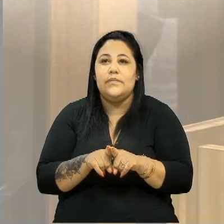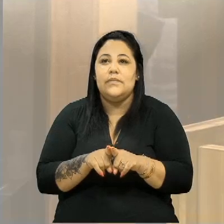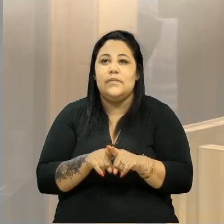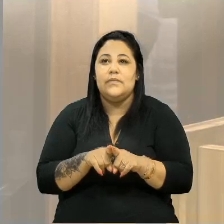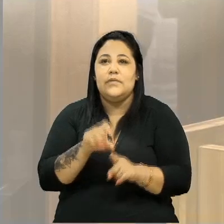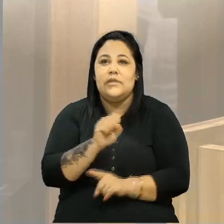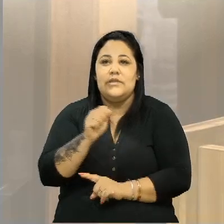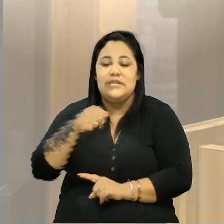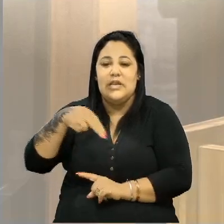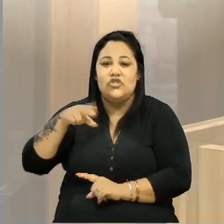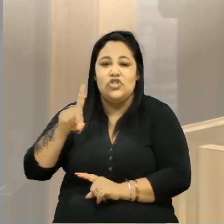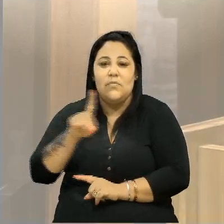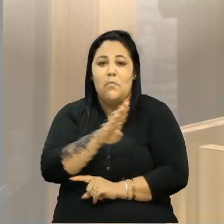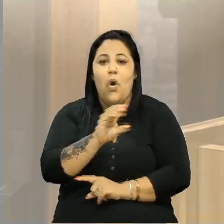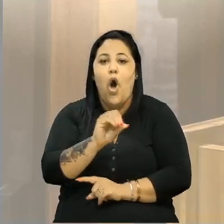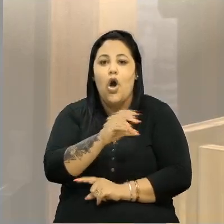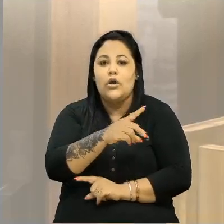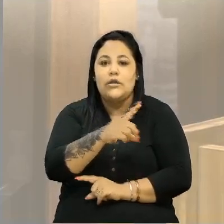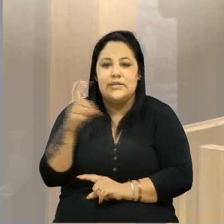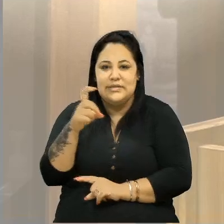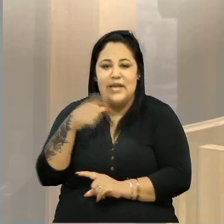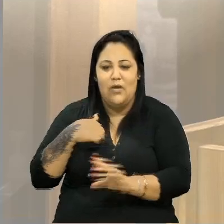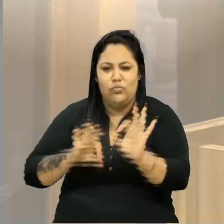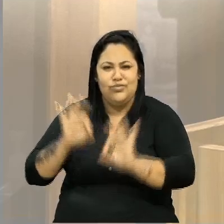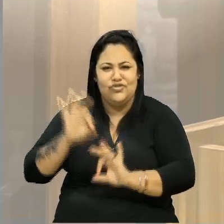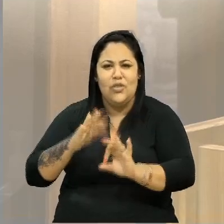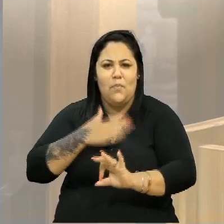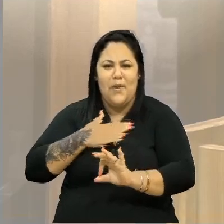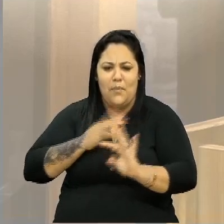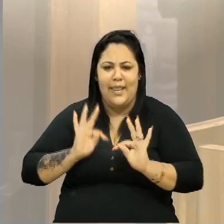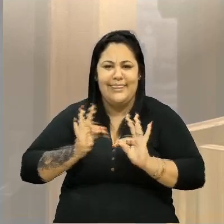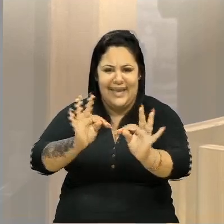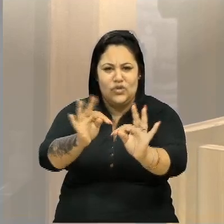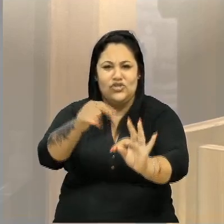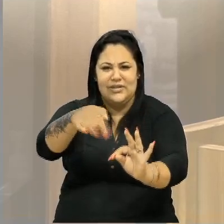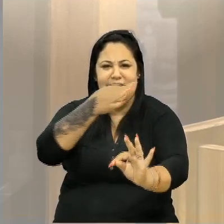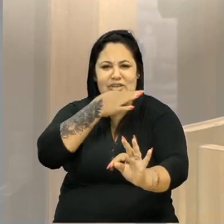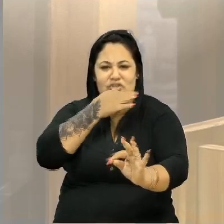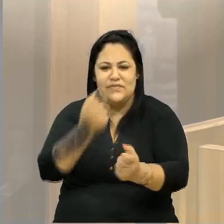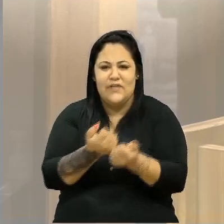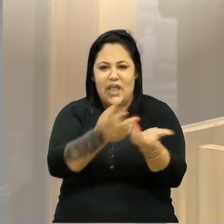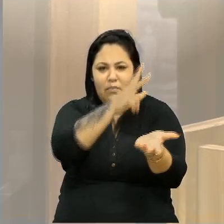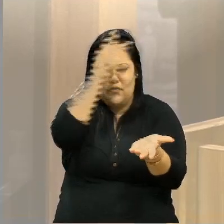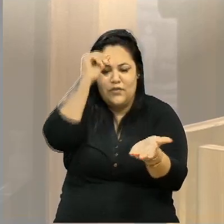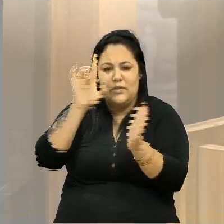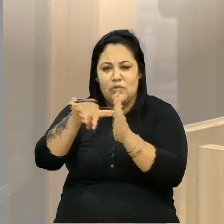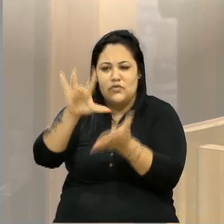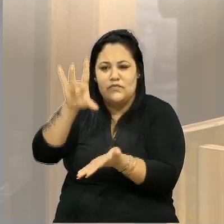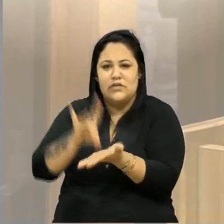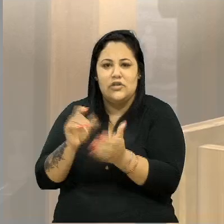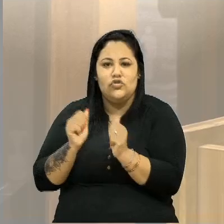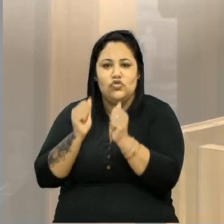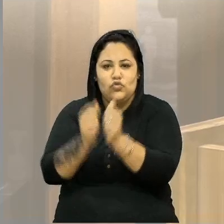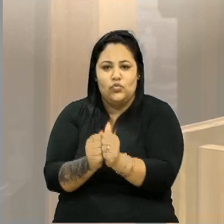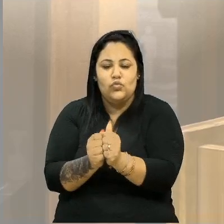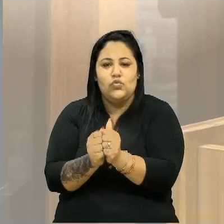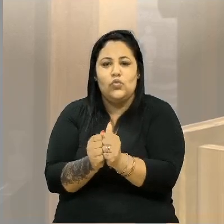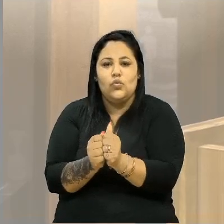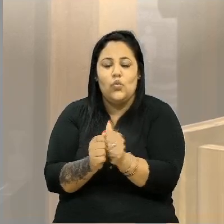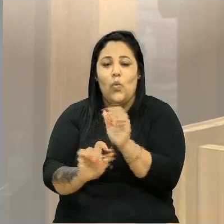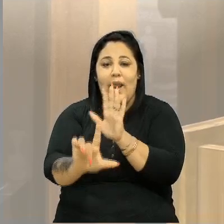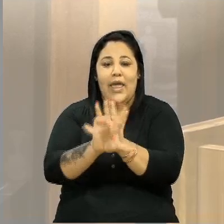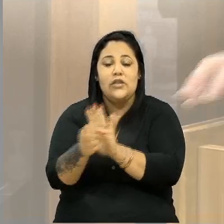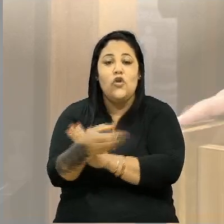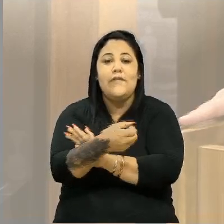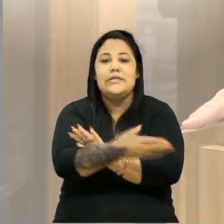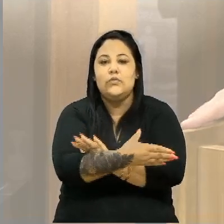e tecnologia em Caxias do Sul, um projeto meu também, enviado, entregue para o prefeito, depois eles sancionaram junto com a lei de inovação. Fiz